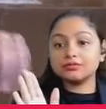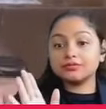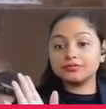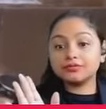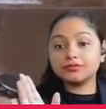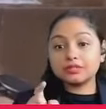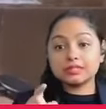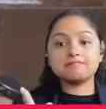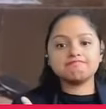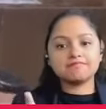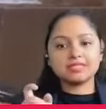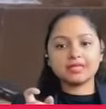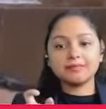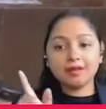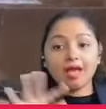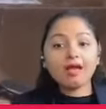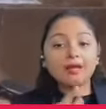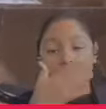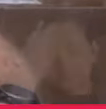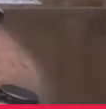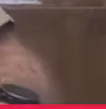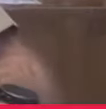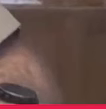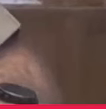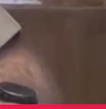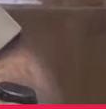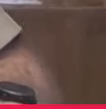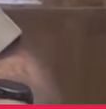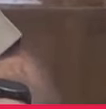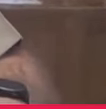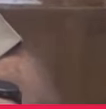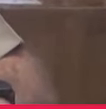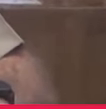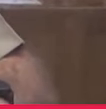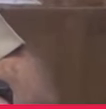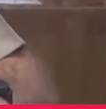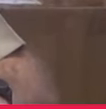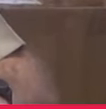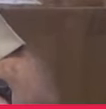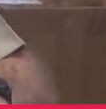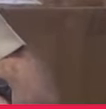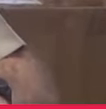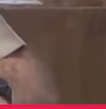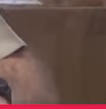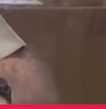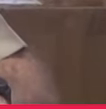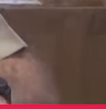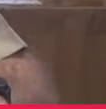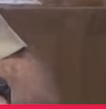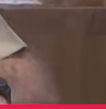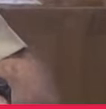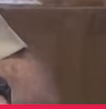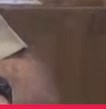passou a noite toda lá isolando atrás e quando nós isolamos as Praças as pessoas acharam nós estamos isolando a